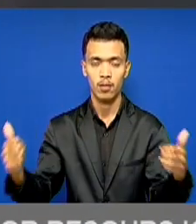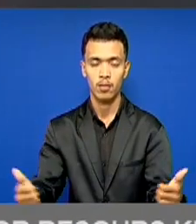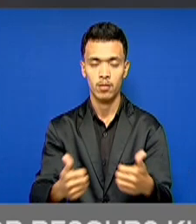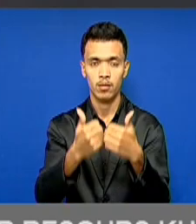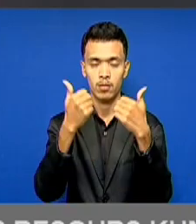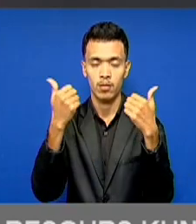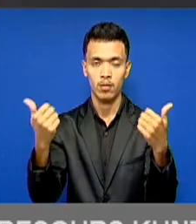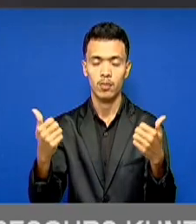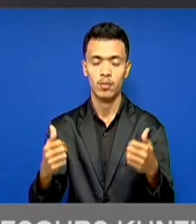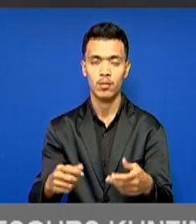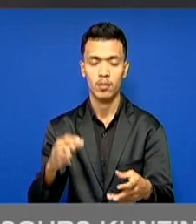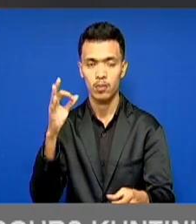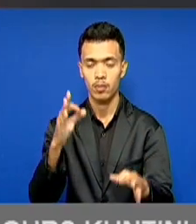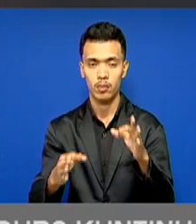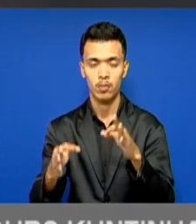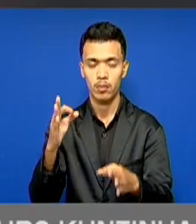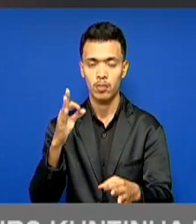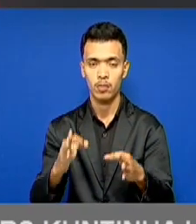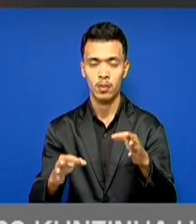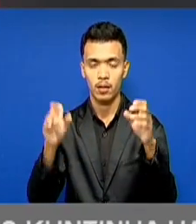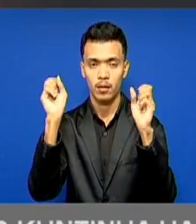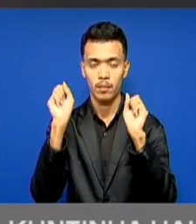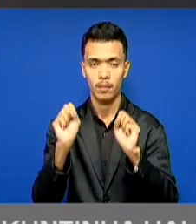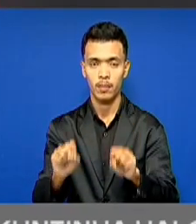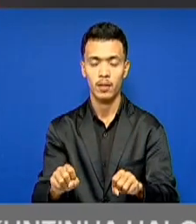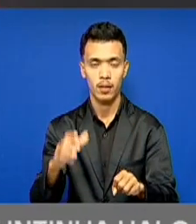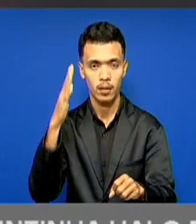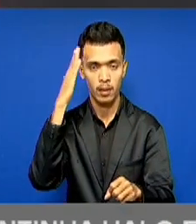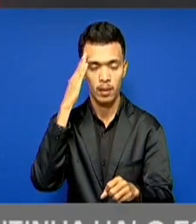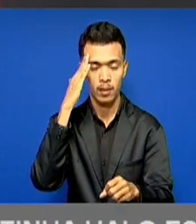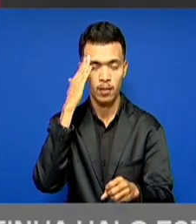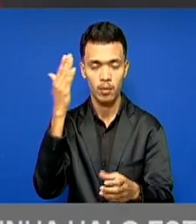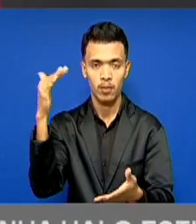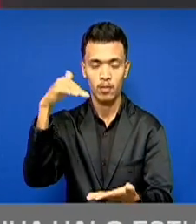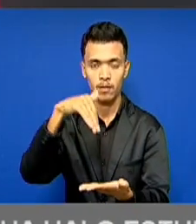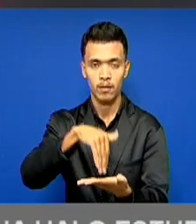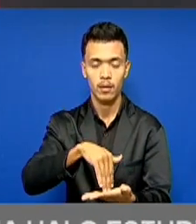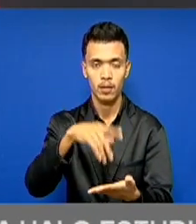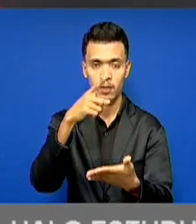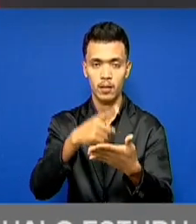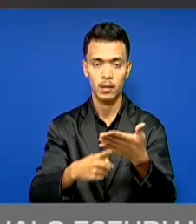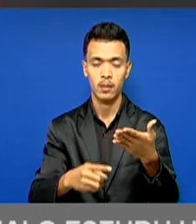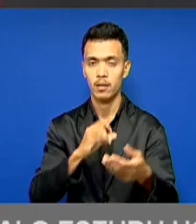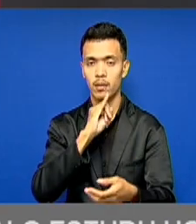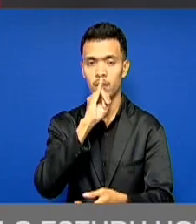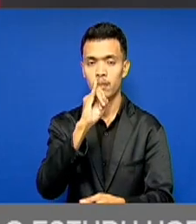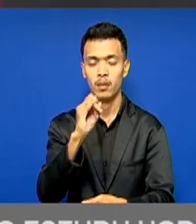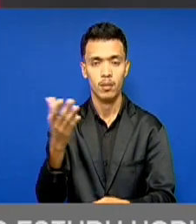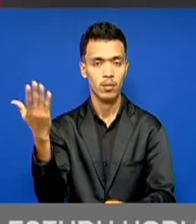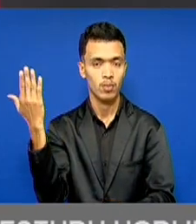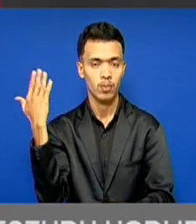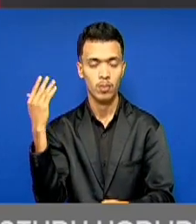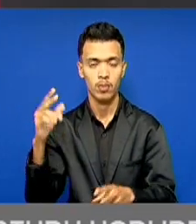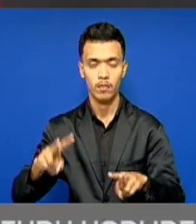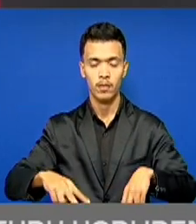Amizade Atunune Bele Lembras Filafale Saida Makulu Sira